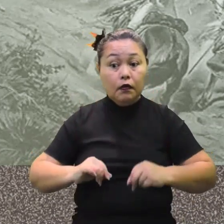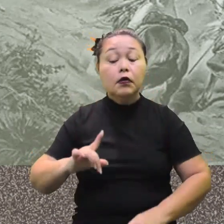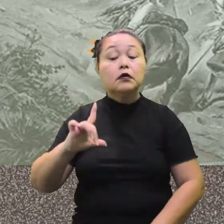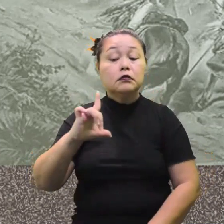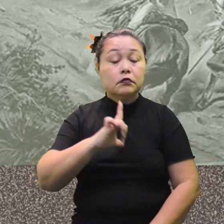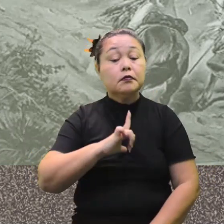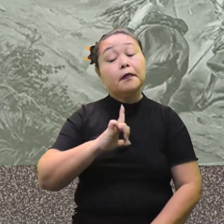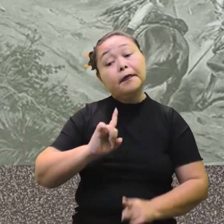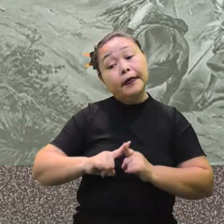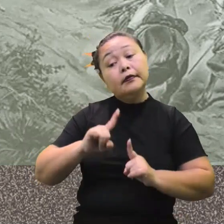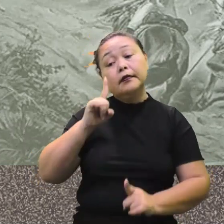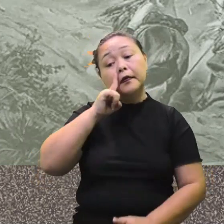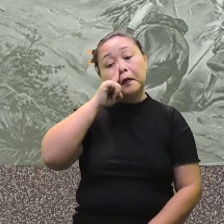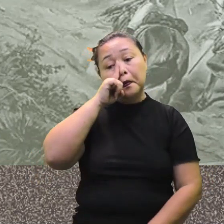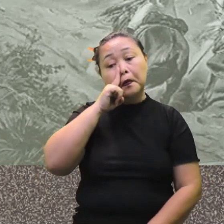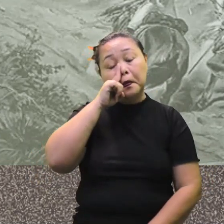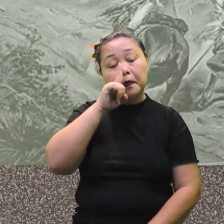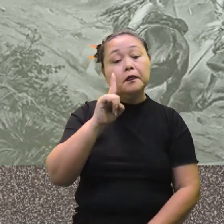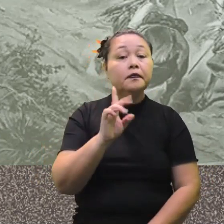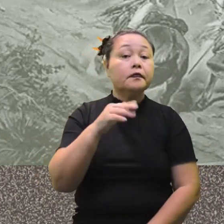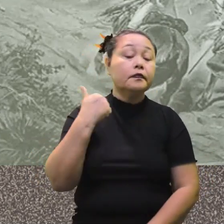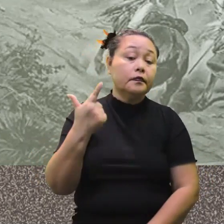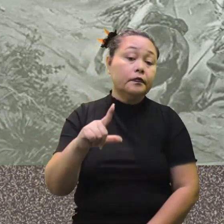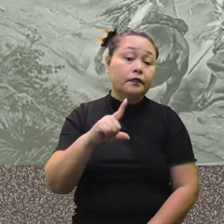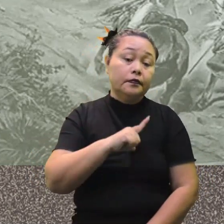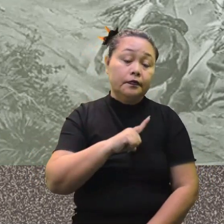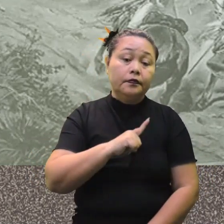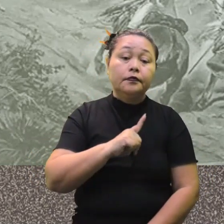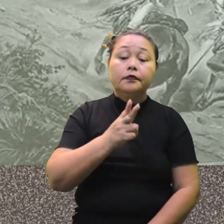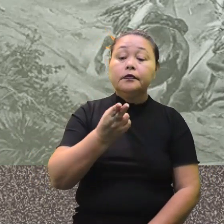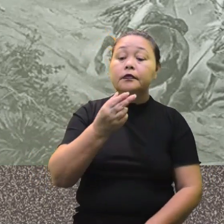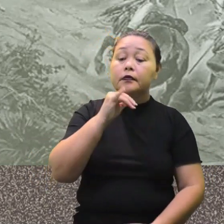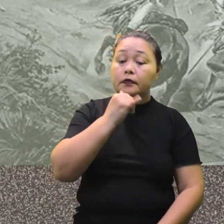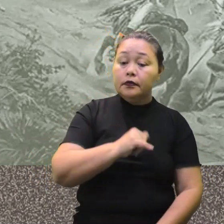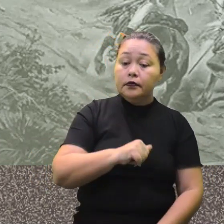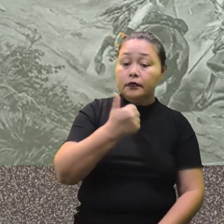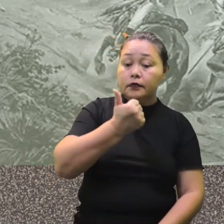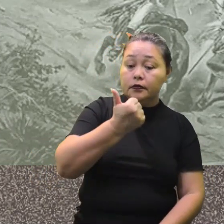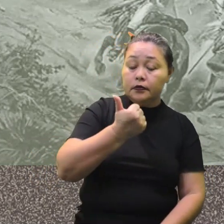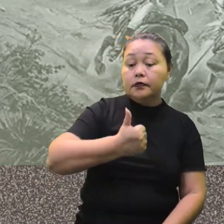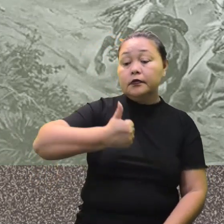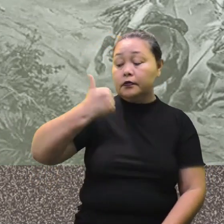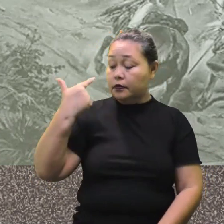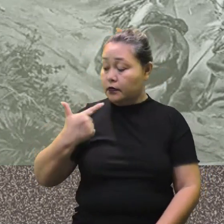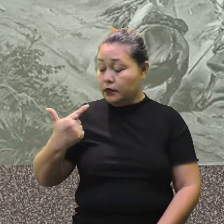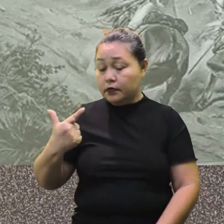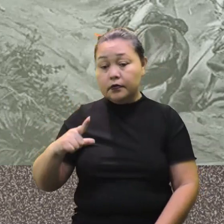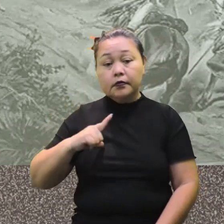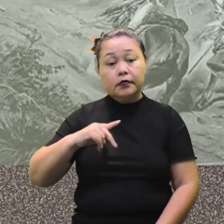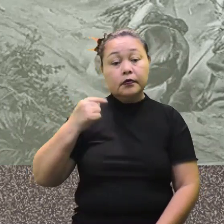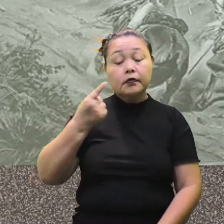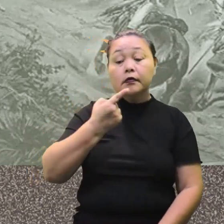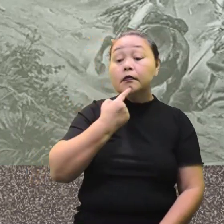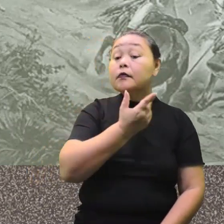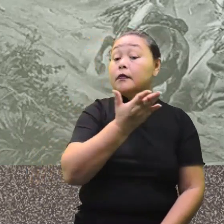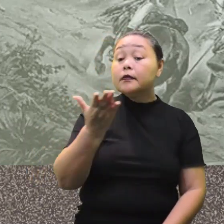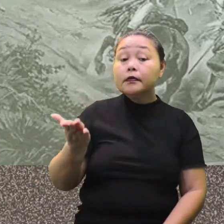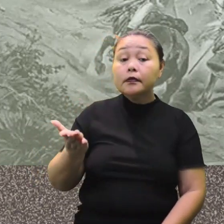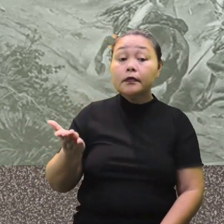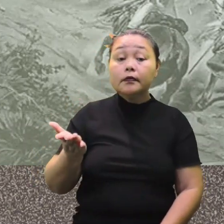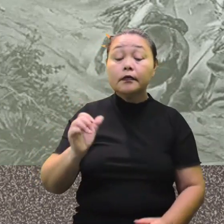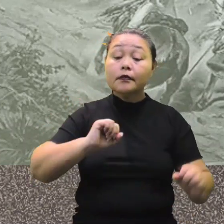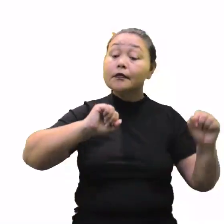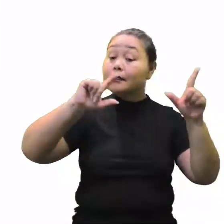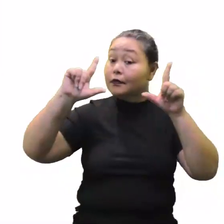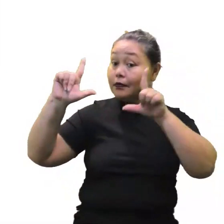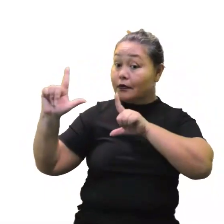existe, mas é perigosa. Então, nós temos energia primária e energia secundária. Nós estamos falando aí de quê?